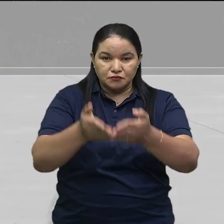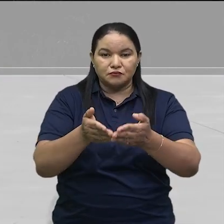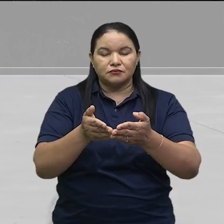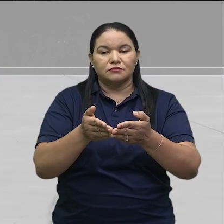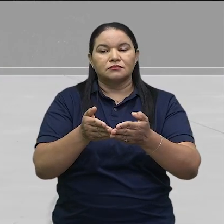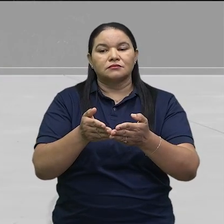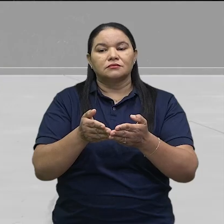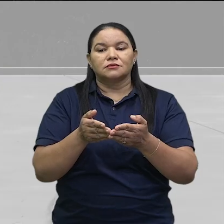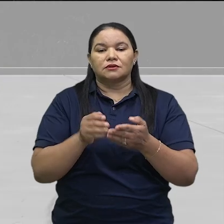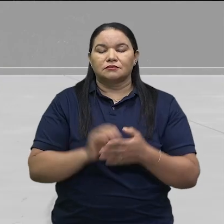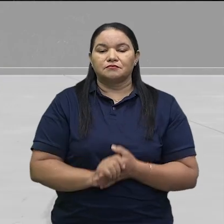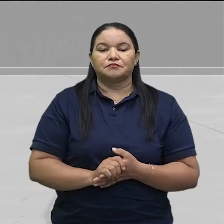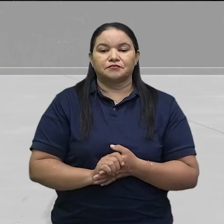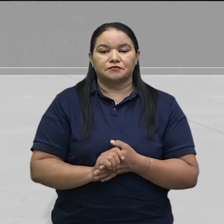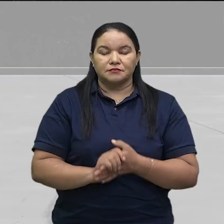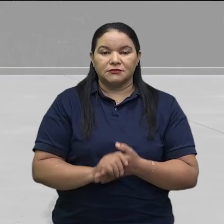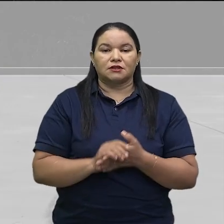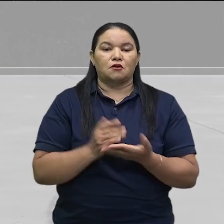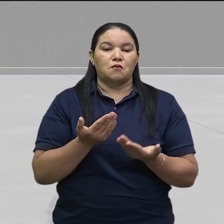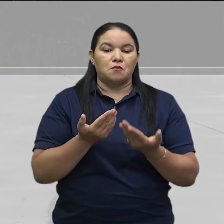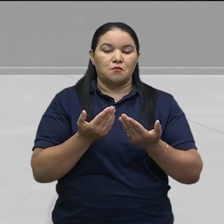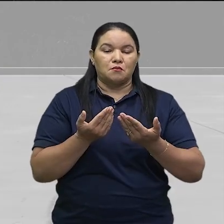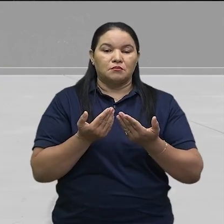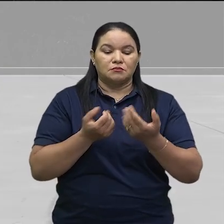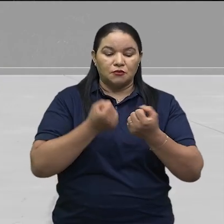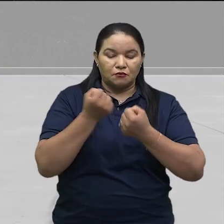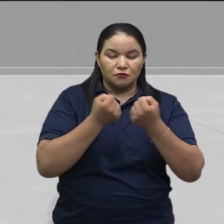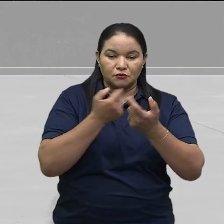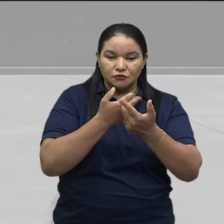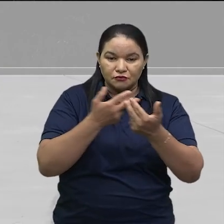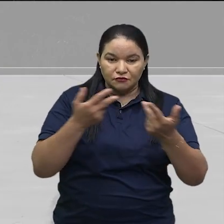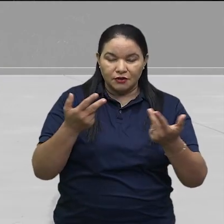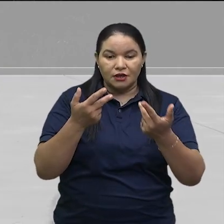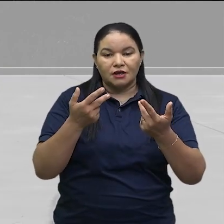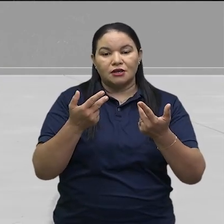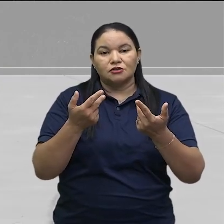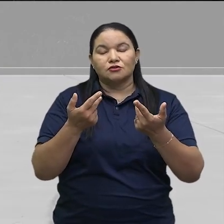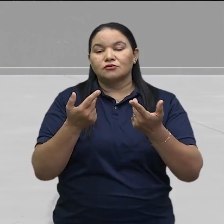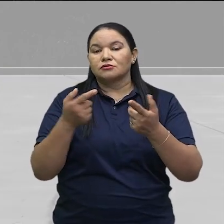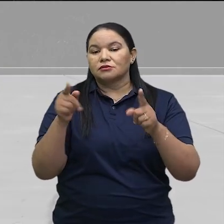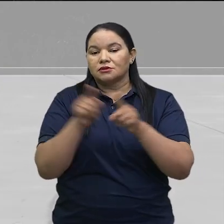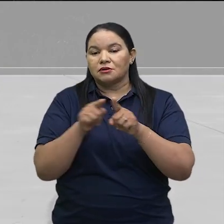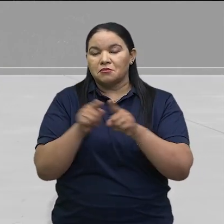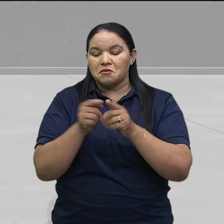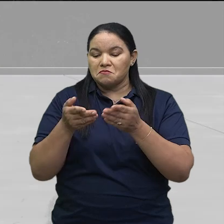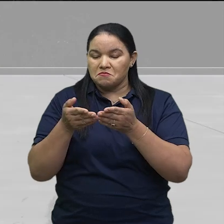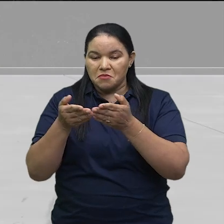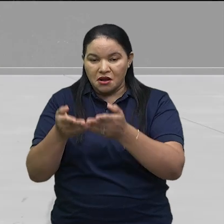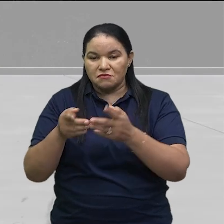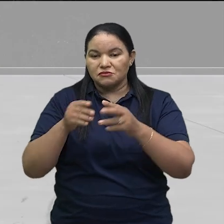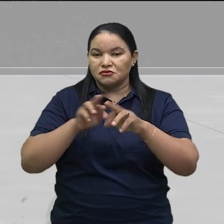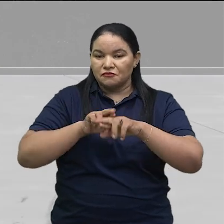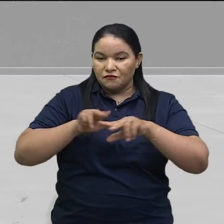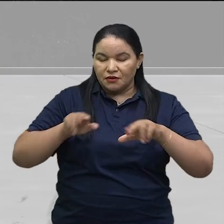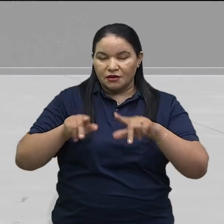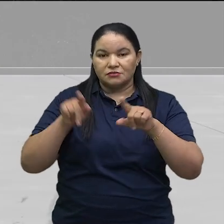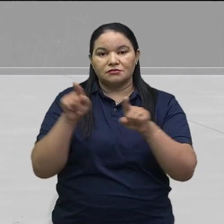por esse meio de transporte, pelas embarcações, que circula a maior parte das